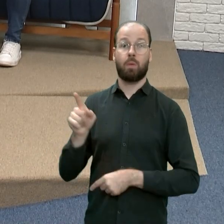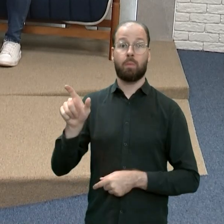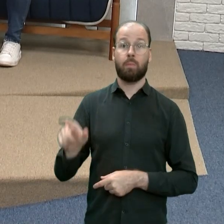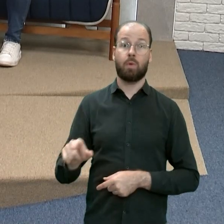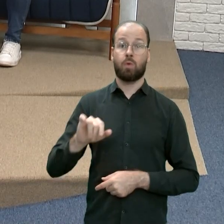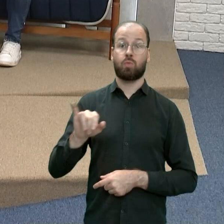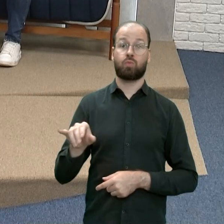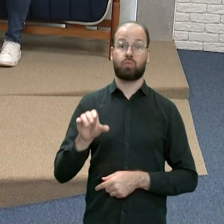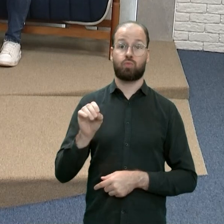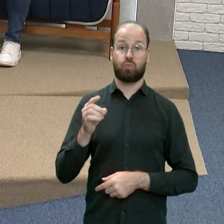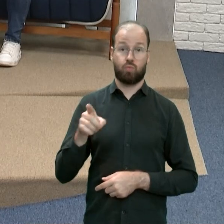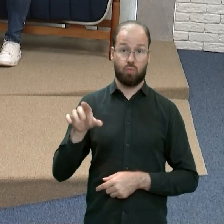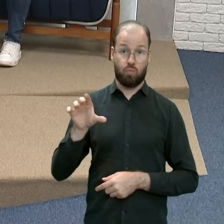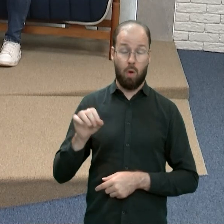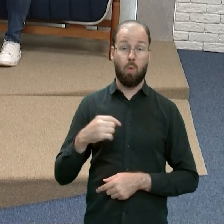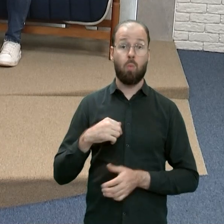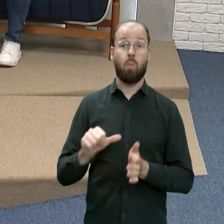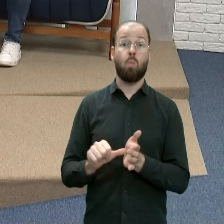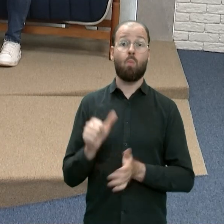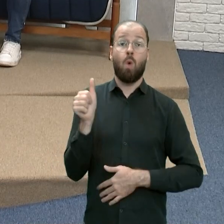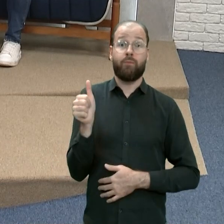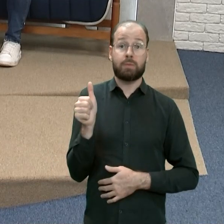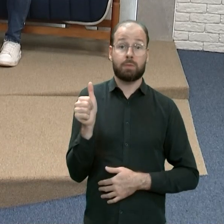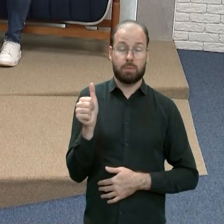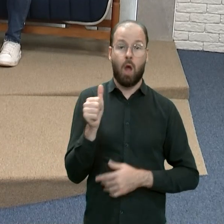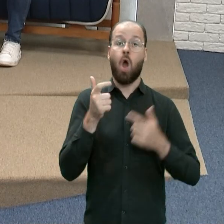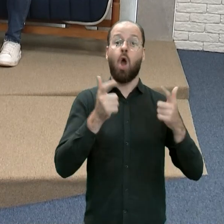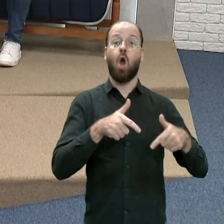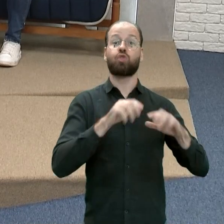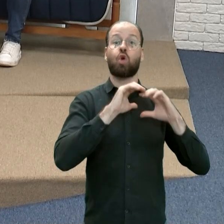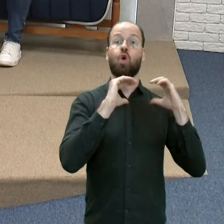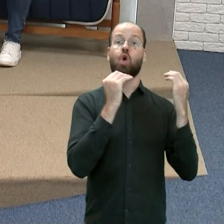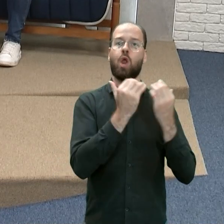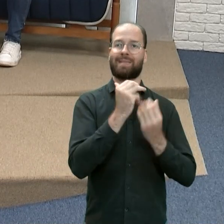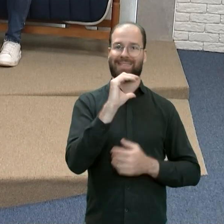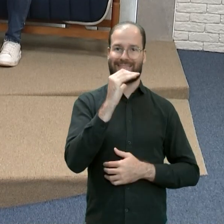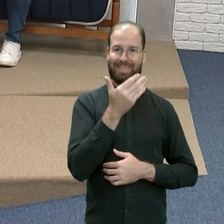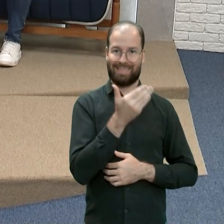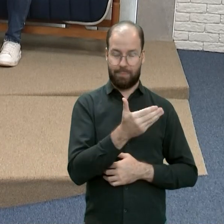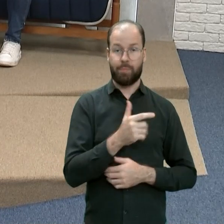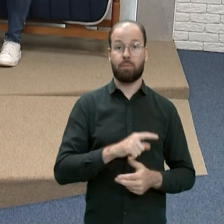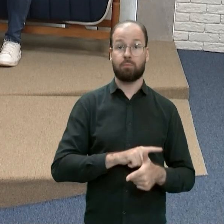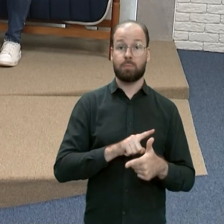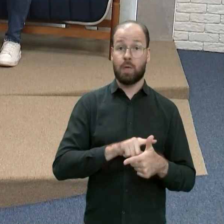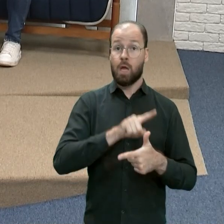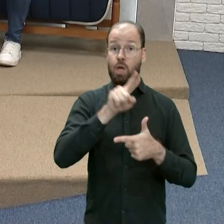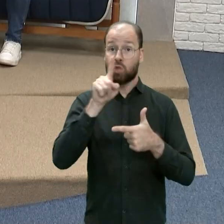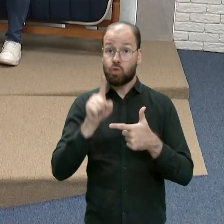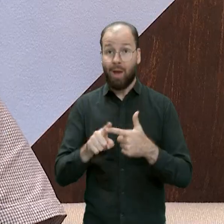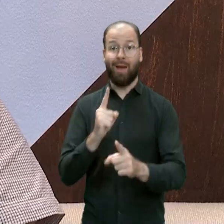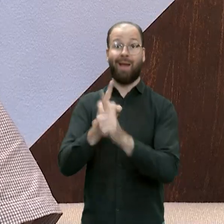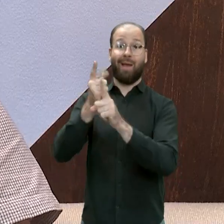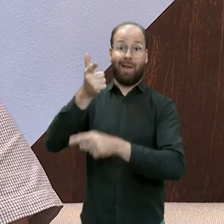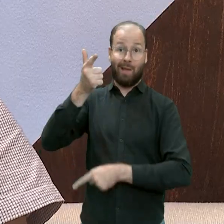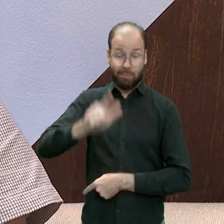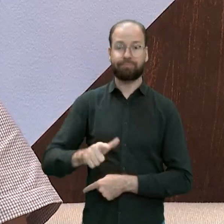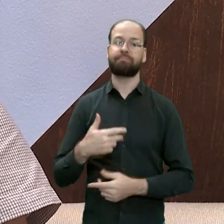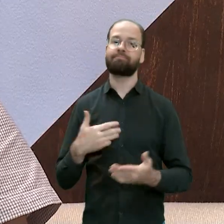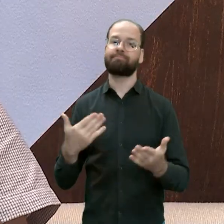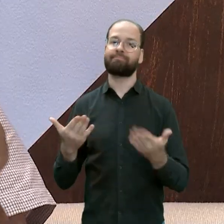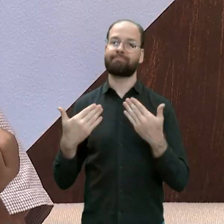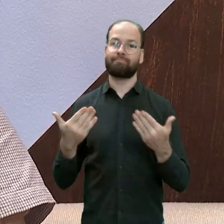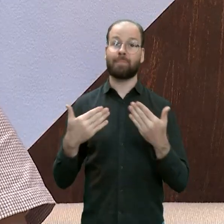congresso científico. No segundo evento científico que a gente foi, nós conversamos na abertura do evento e